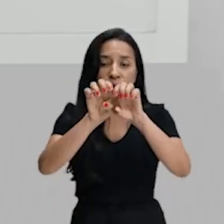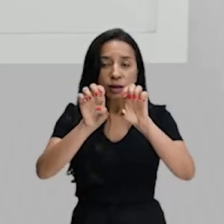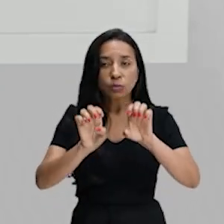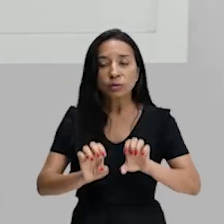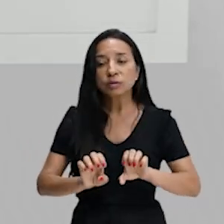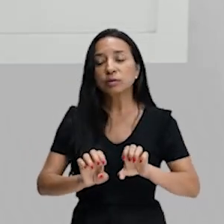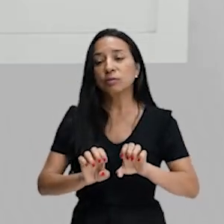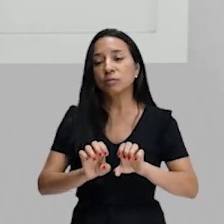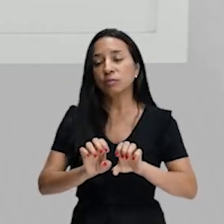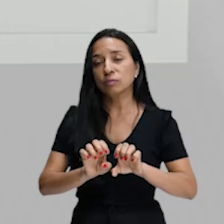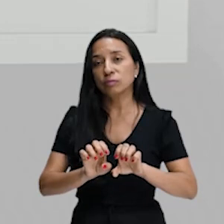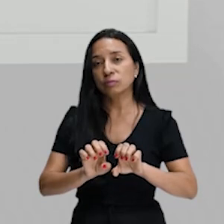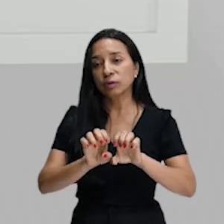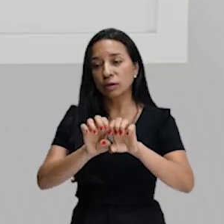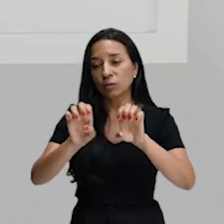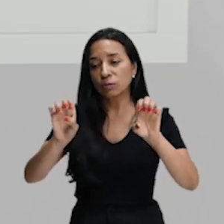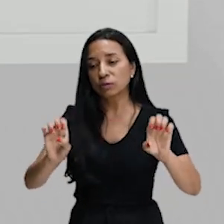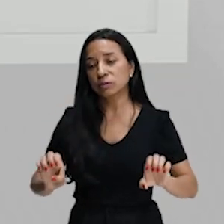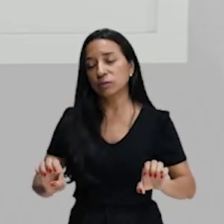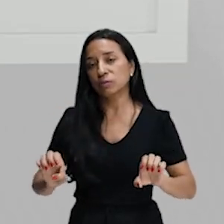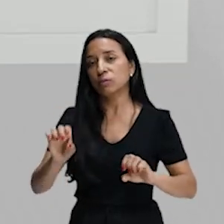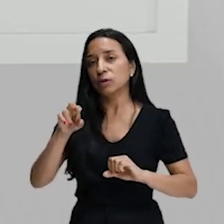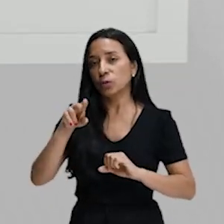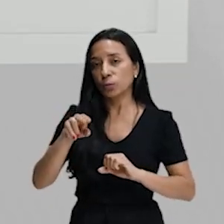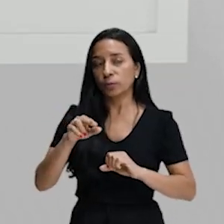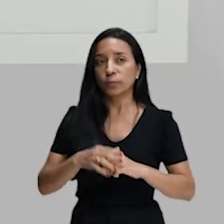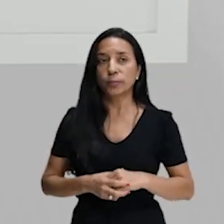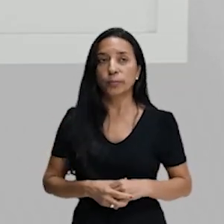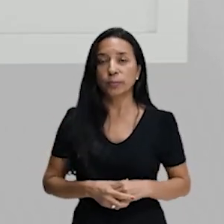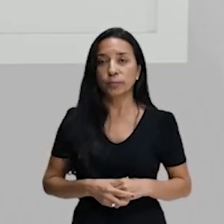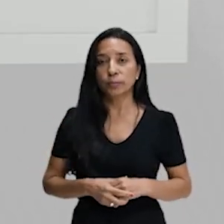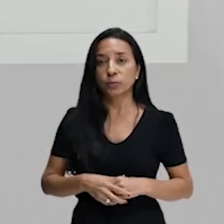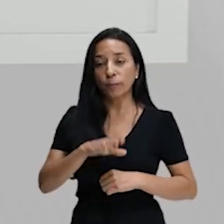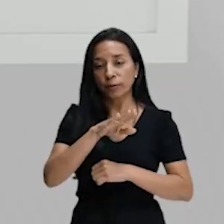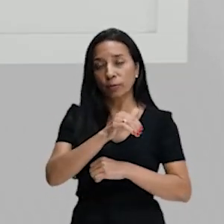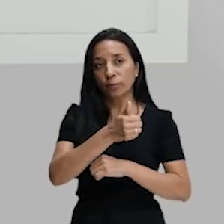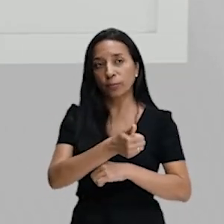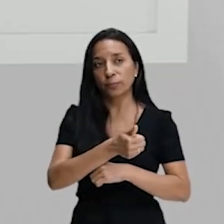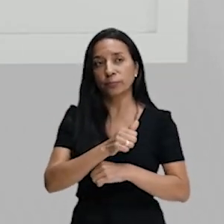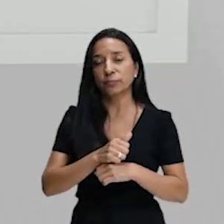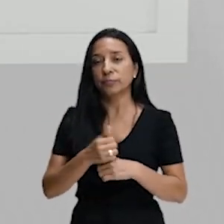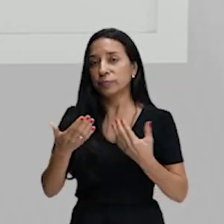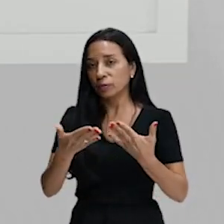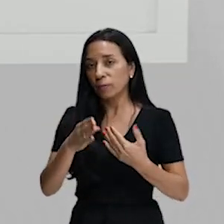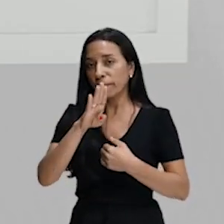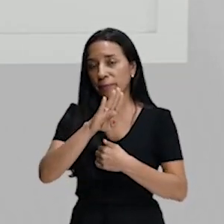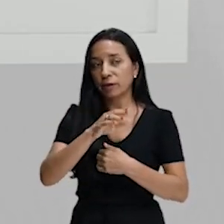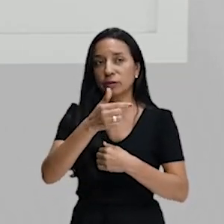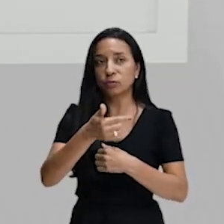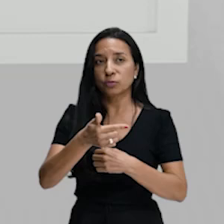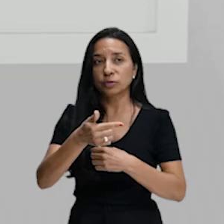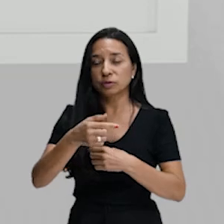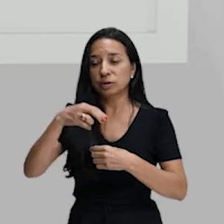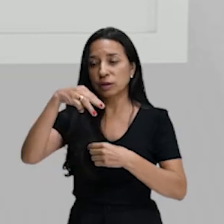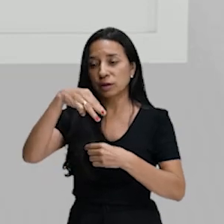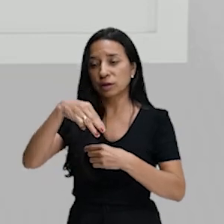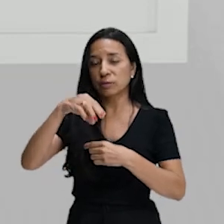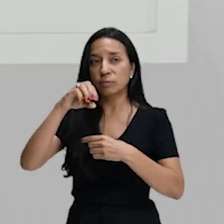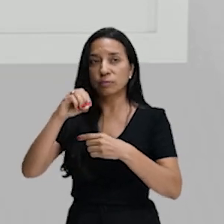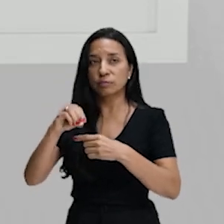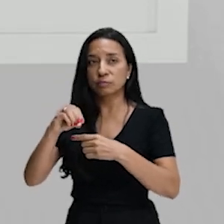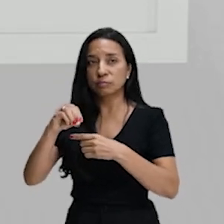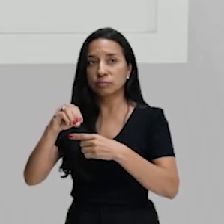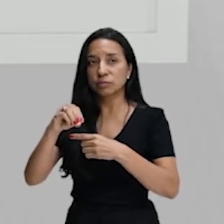Coeficiente, a corrente, sobre 2 vezes π, vezes a distância. A distância é a distância